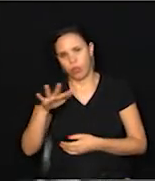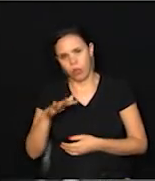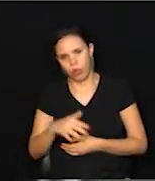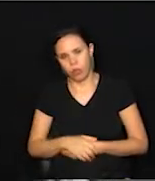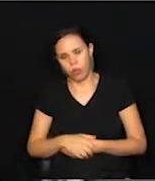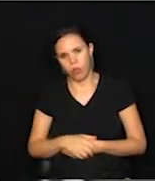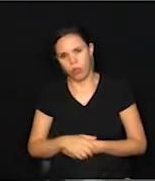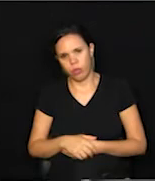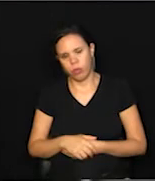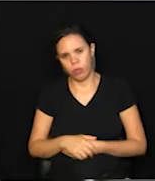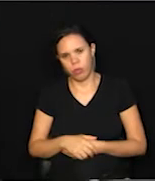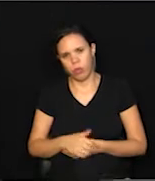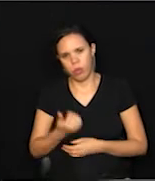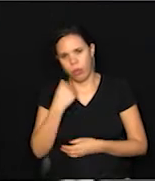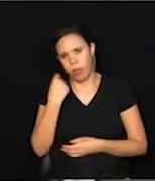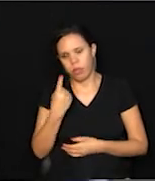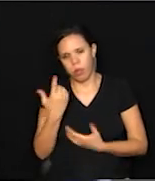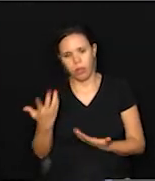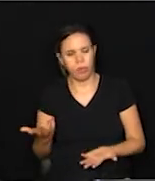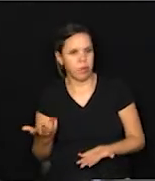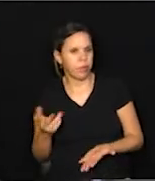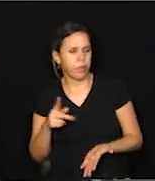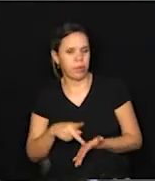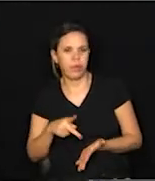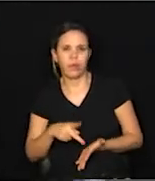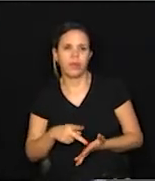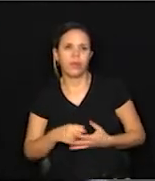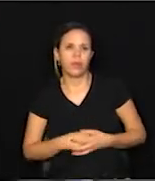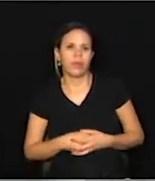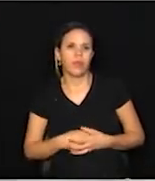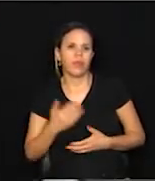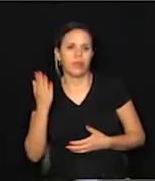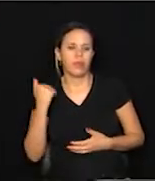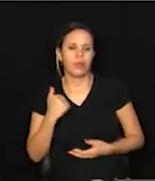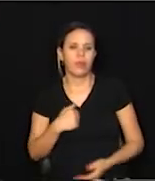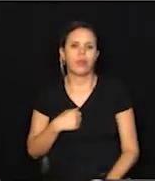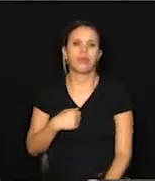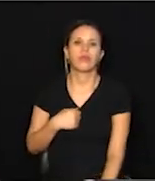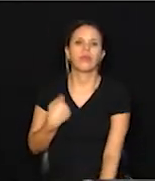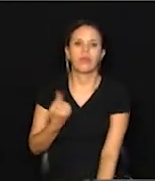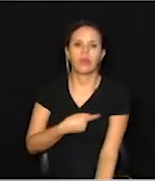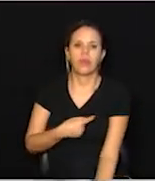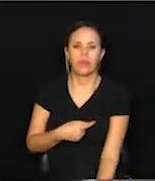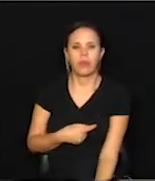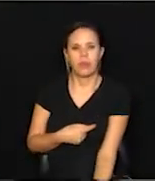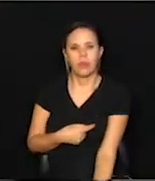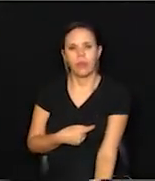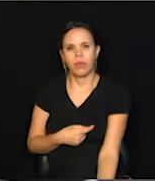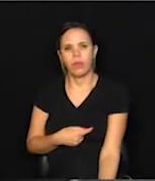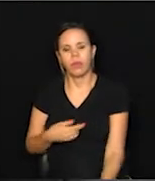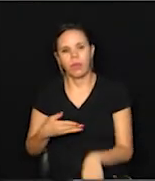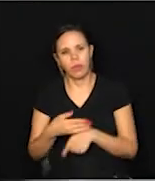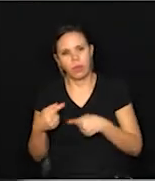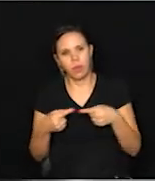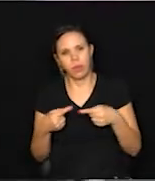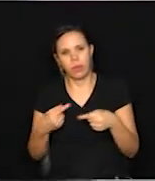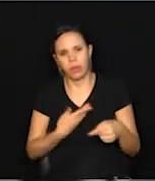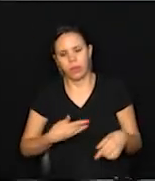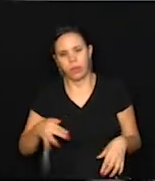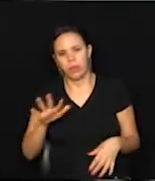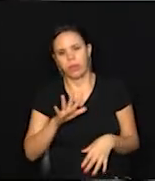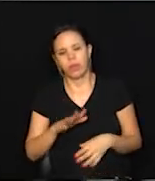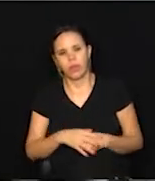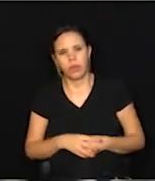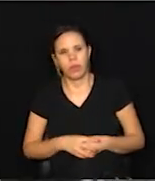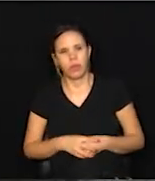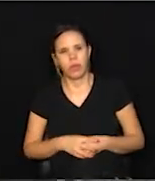com mãe solo, né? Então, na verdade, assim, eu sei que isso, a gente aí entra no embate com o governo federal, houve